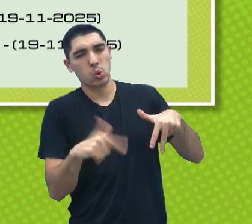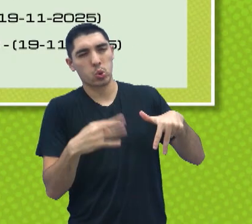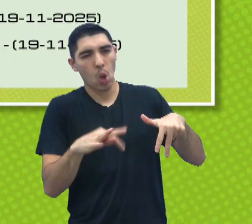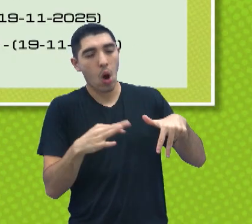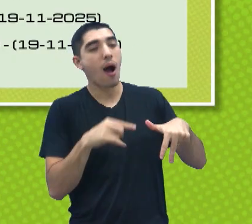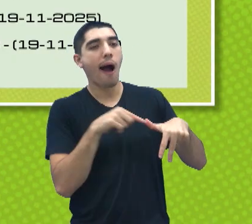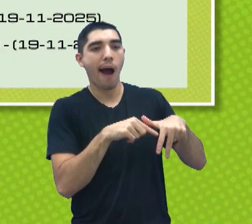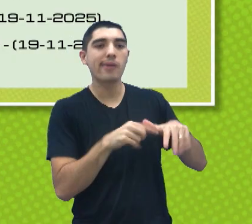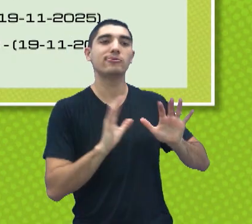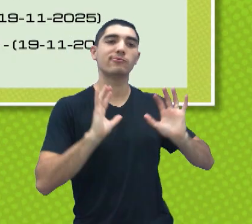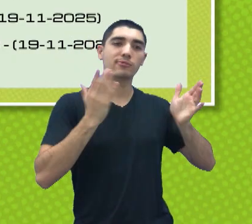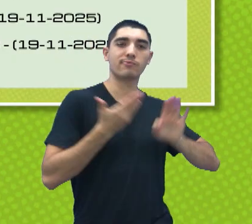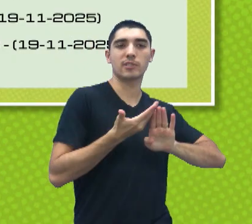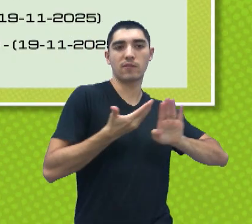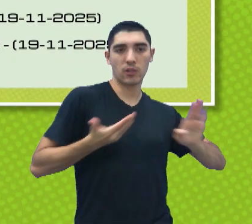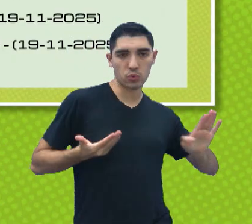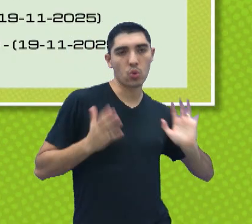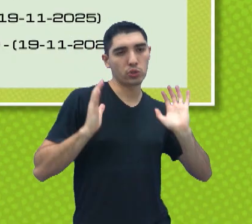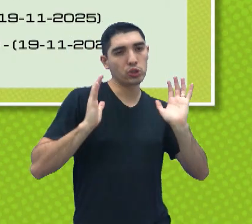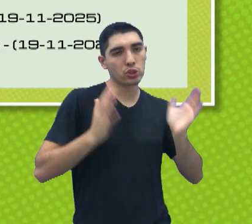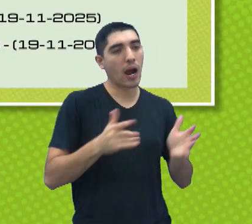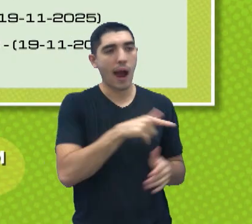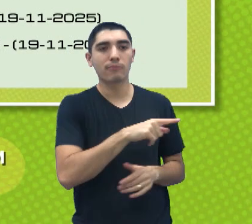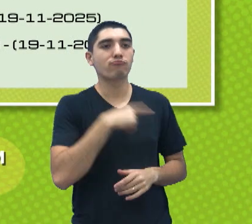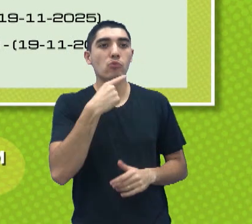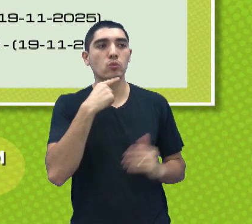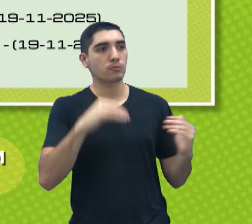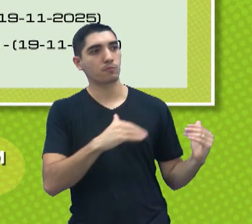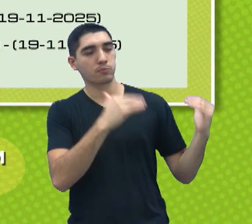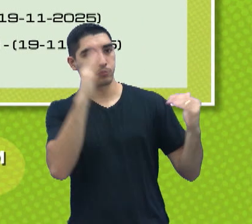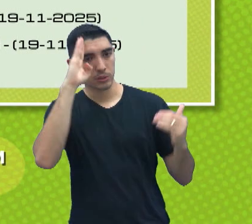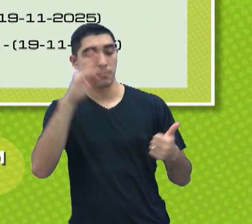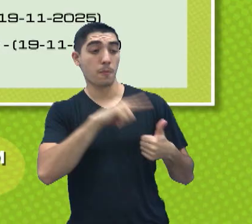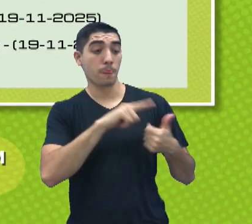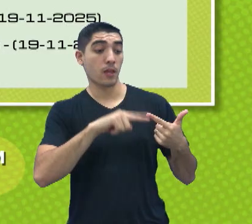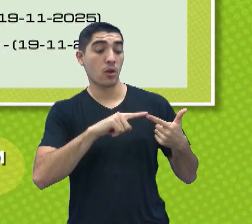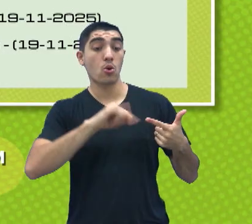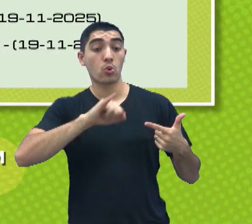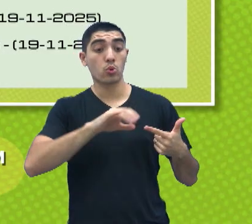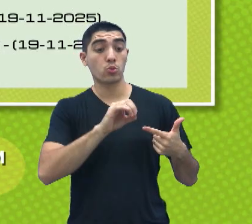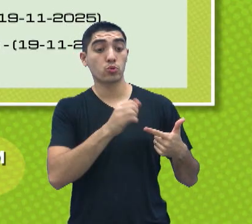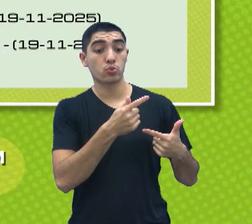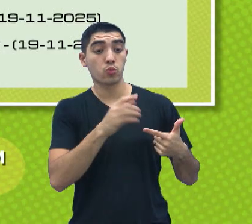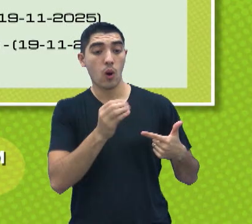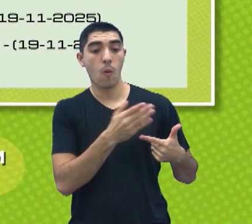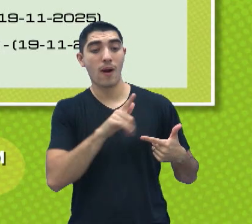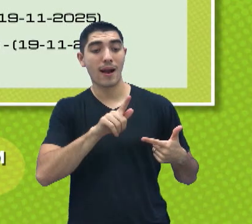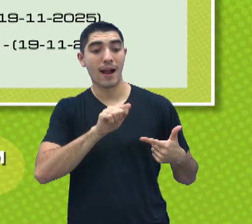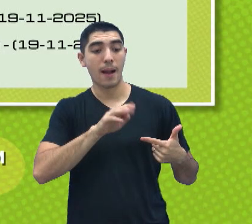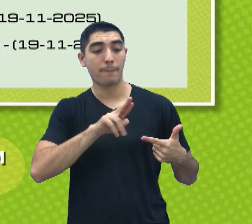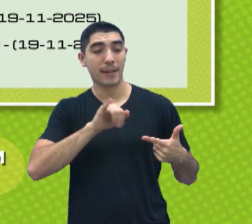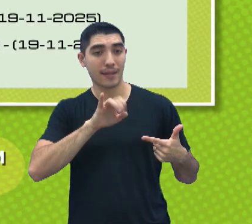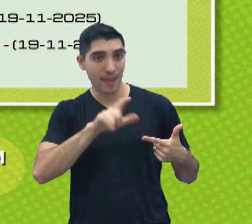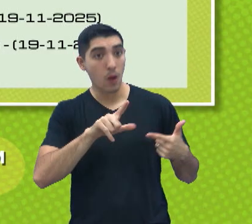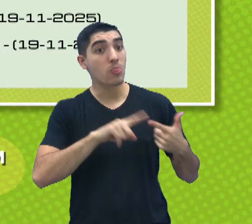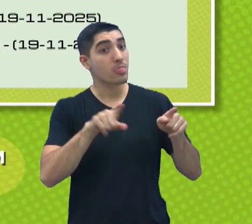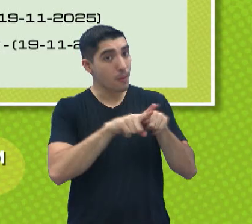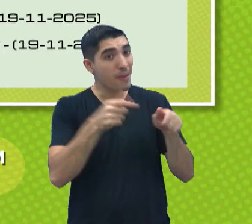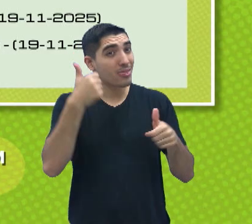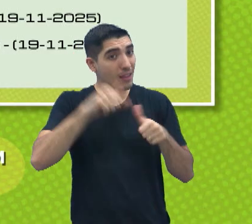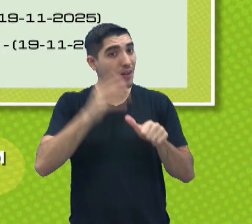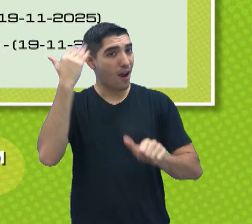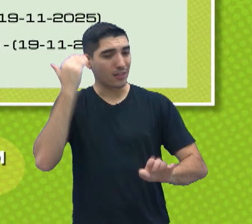até perdendo um pouco dessa titularidade. Tem nomes como o João Gabriel, que voltou de lesão, tinha uma expectativa muito grande dele ser